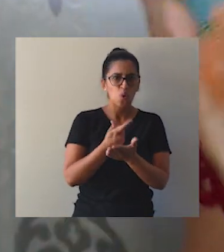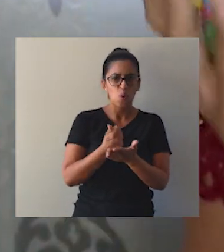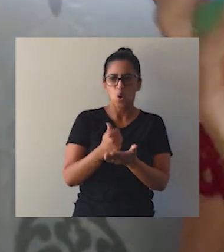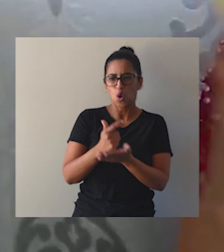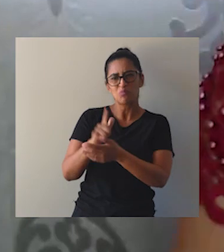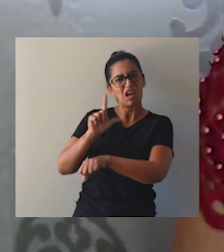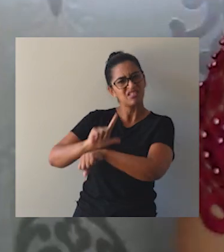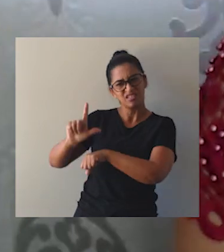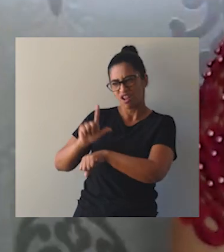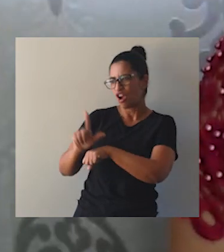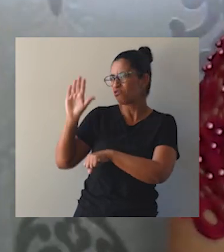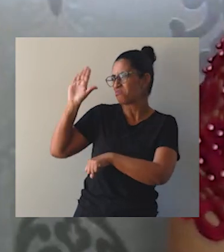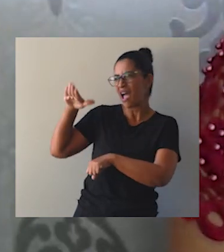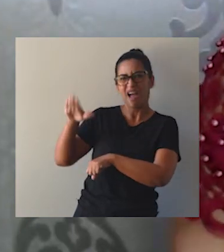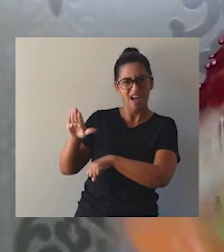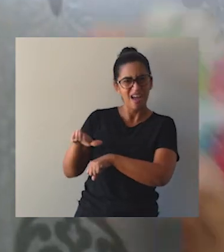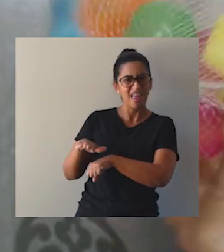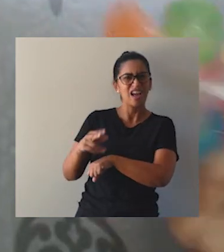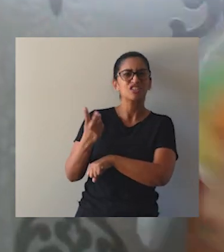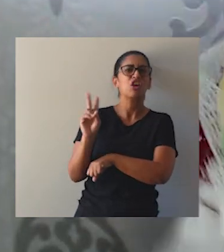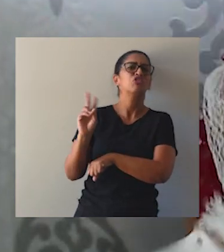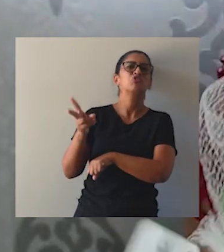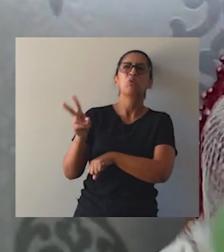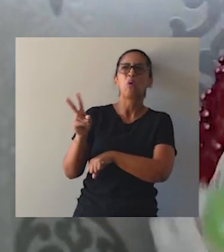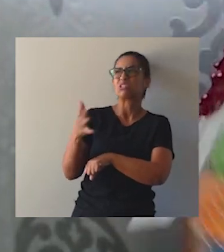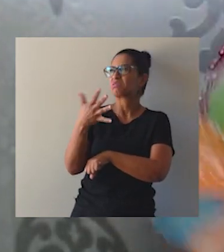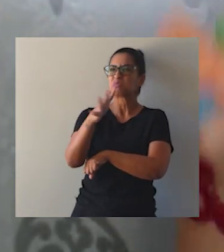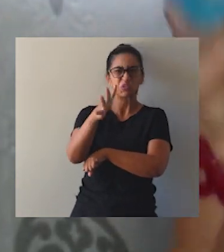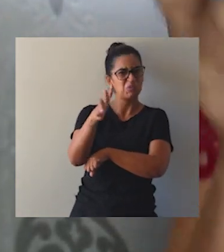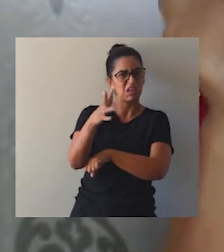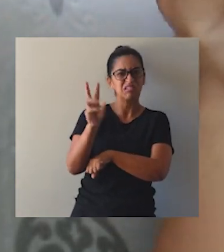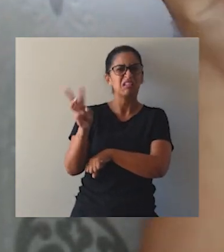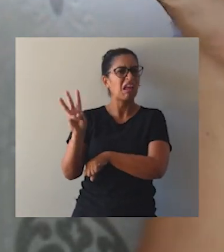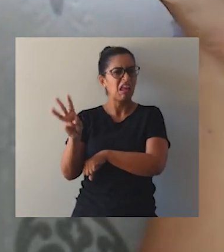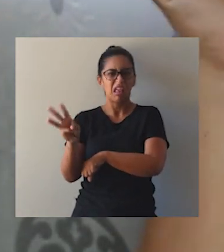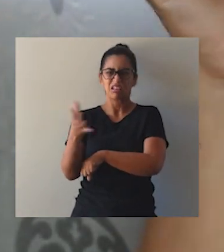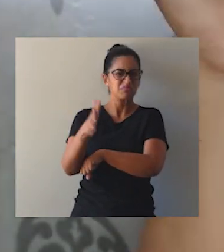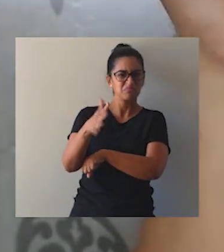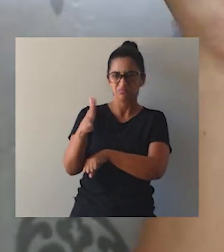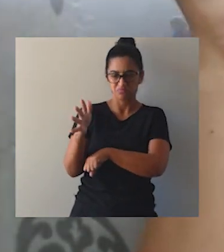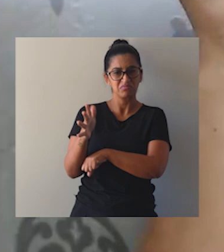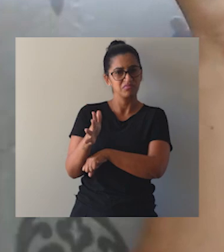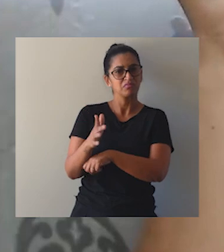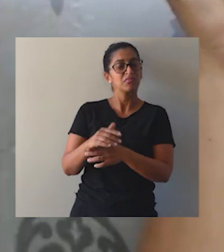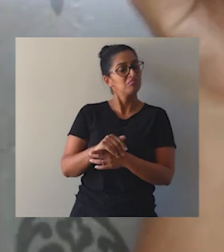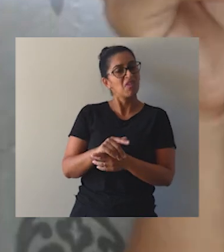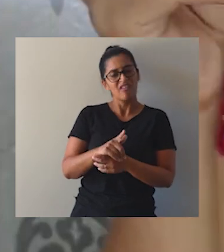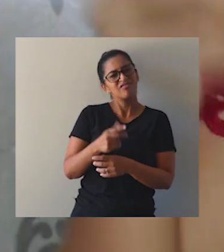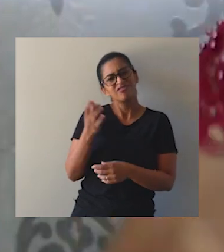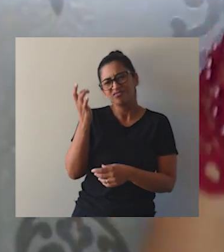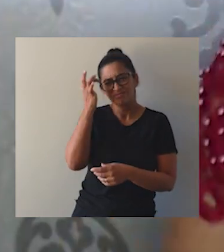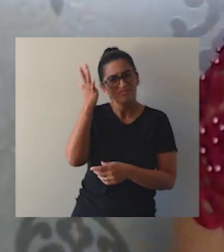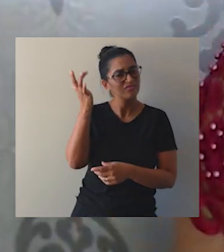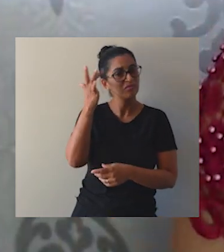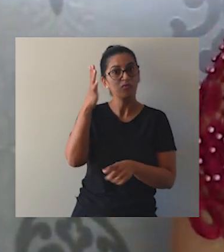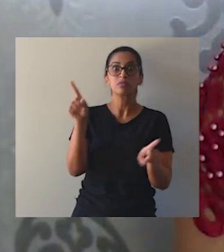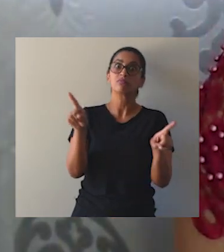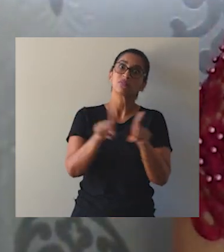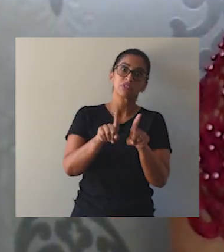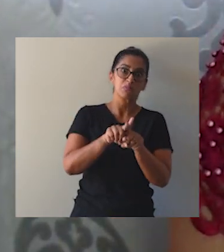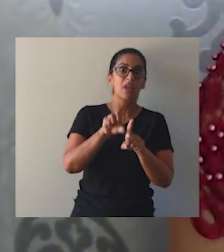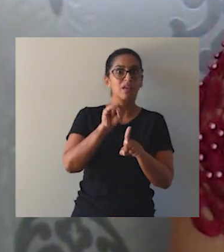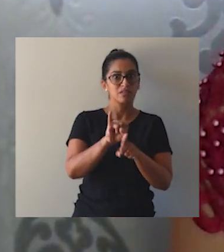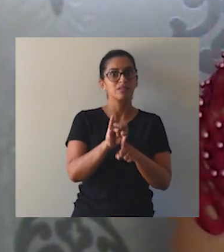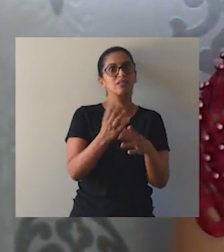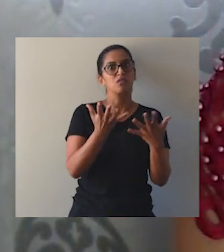acho que uns R$2, R$3. Isso aqui a gente pode colocar no congelador, né? Ó, posso colocar no congelador e posso